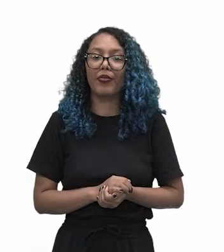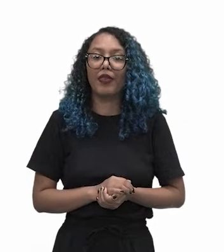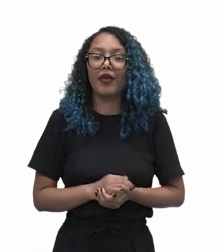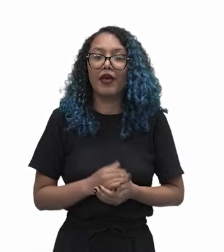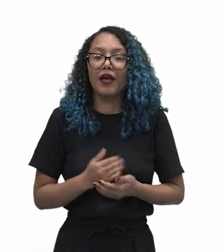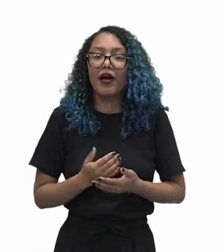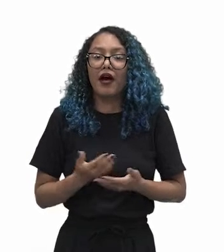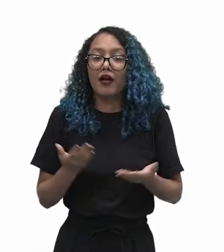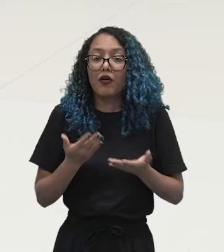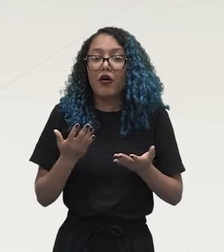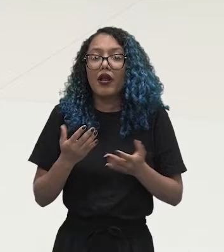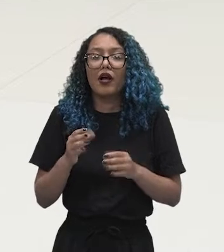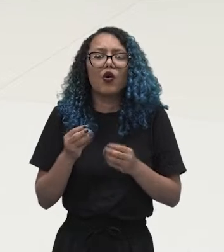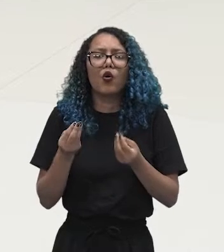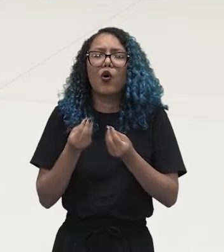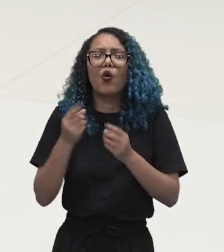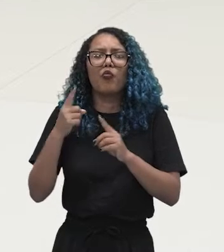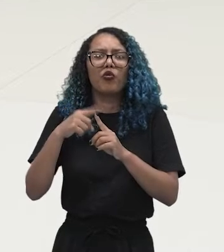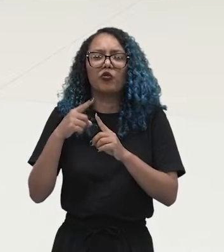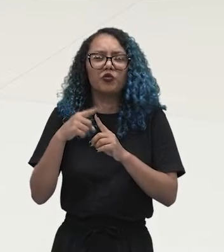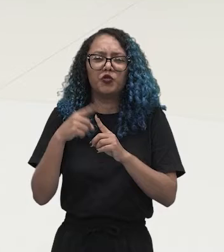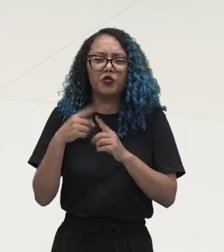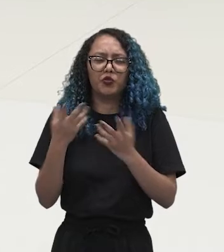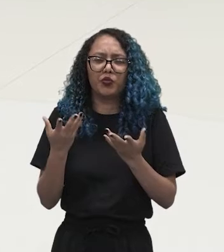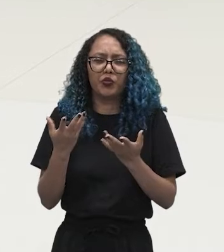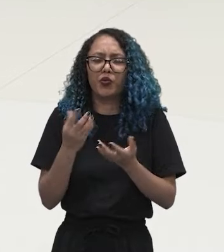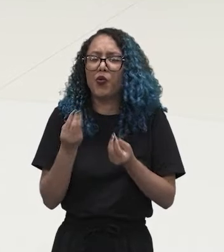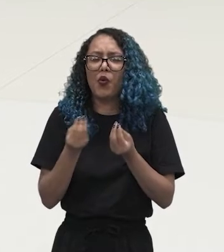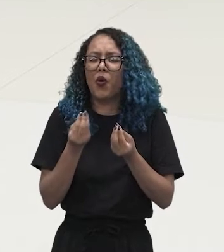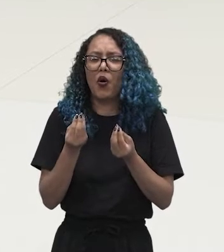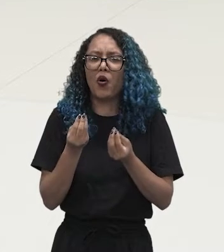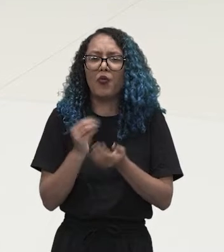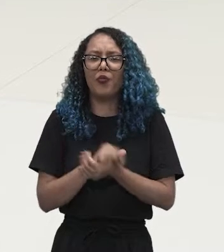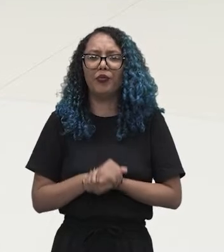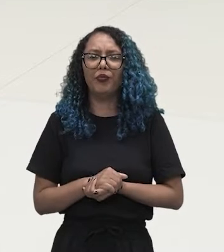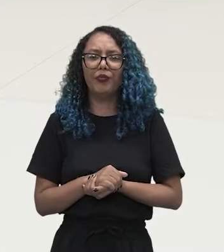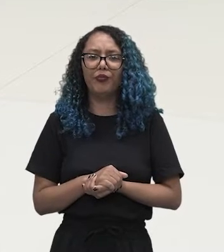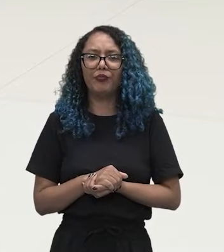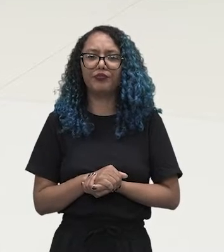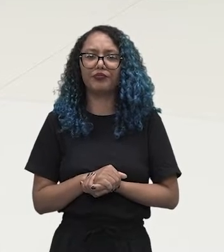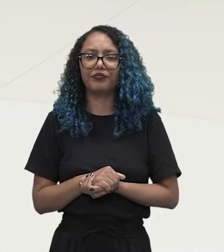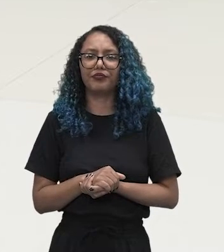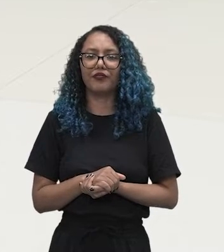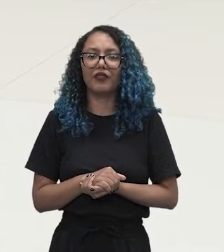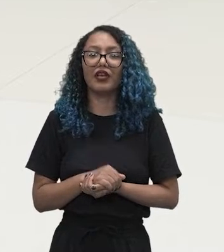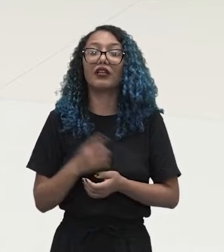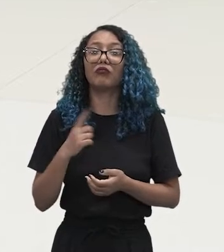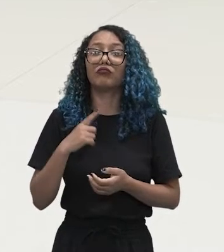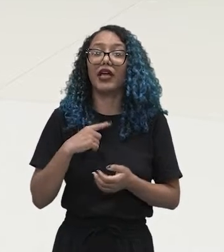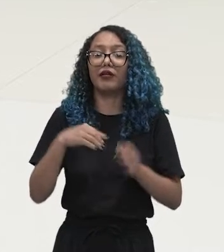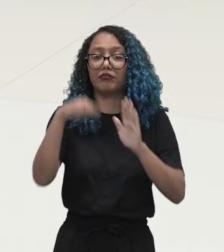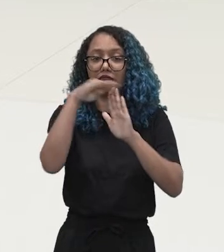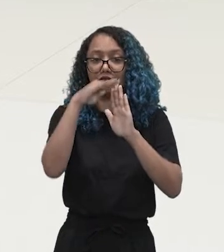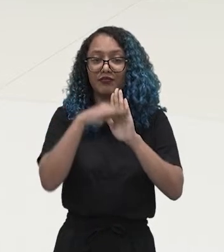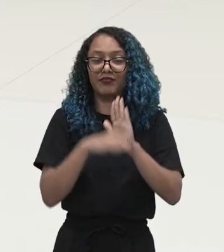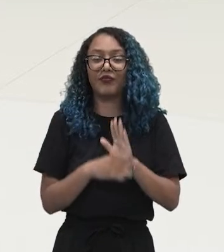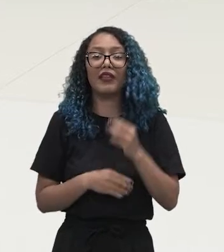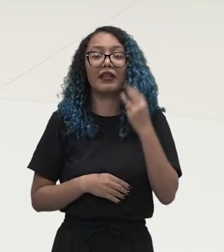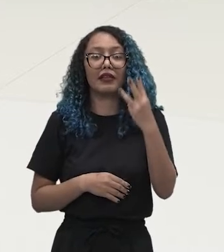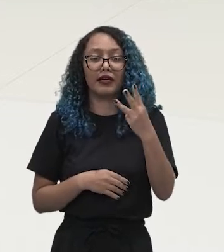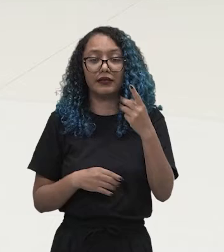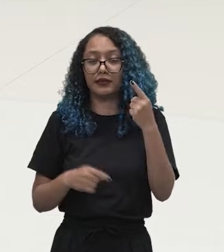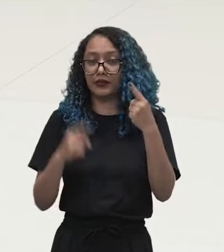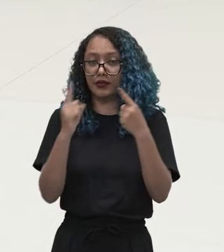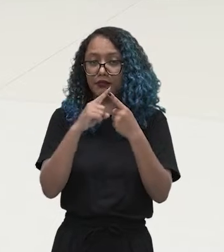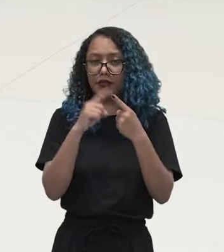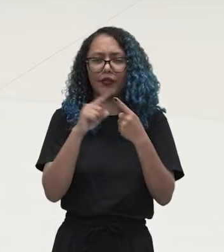das cadeias abertas. Como é que são classificadas as cadeias abertas? De acordo com 3 critérios. O primeiro critério é